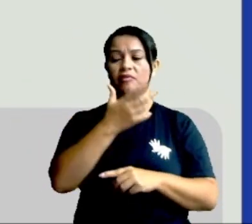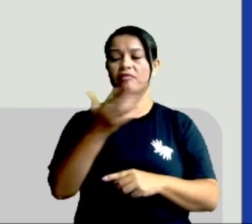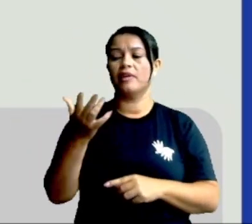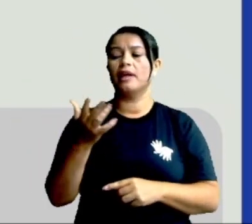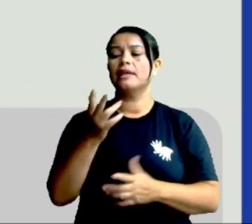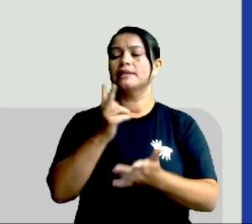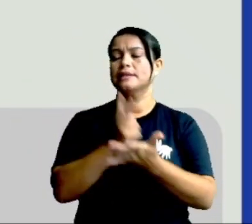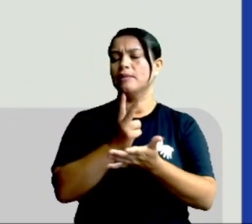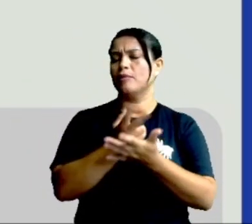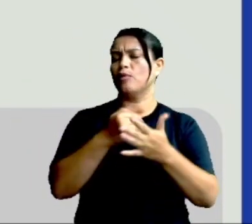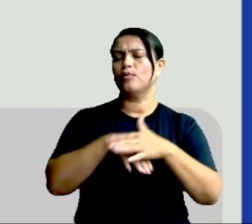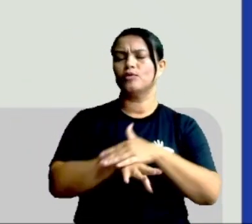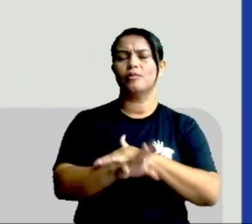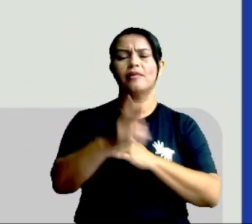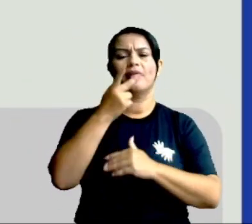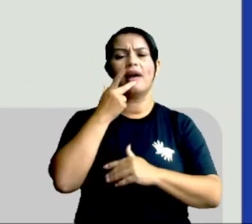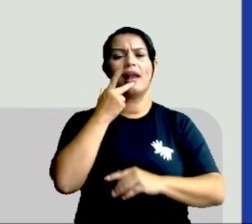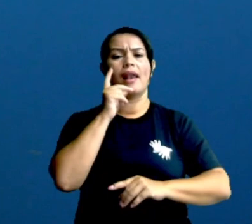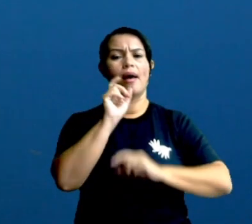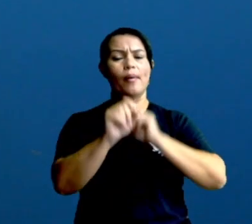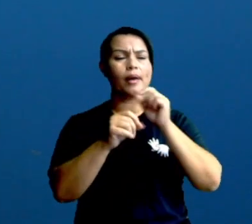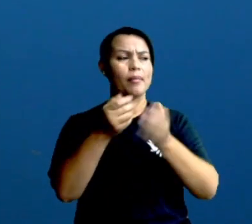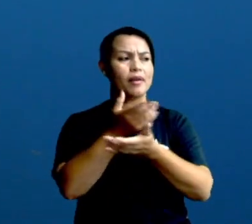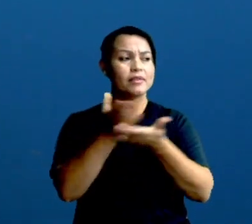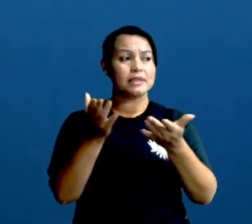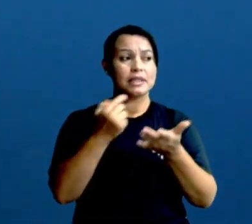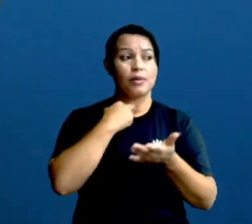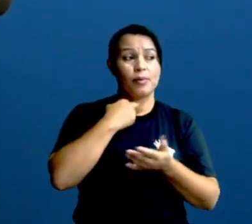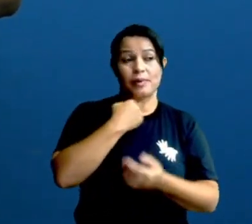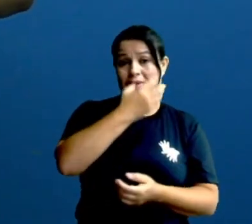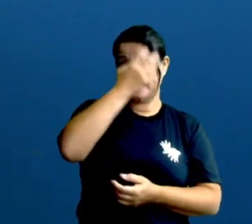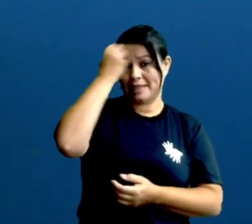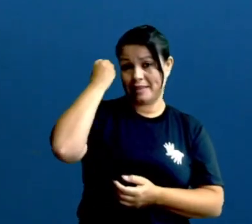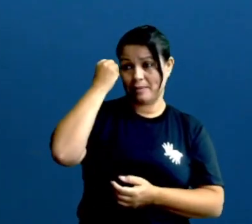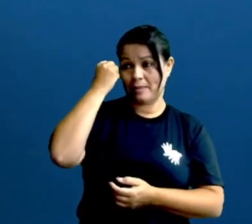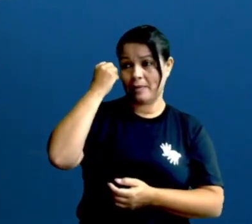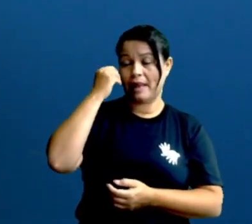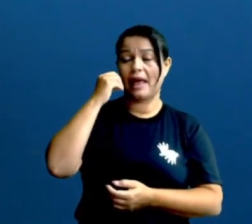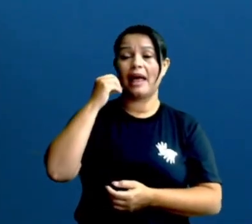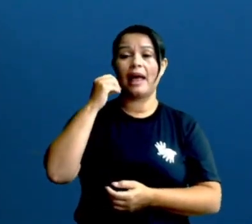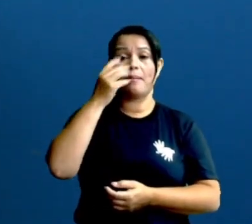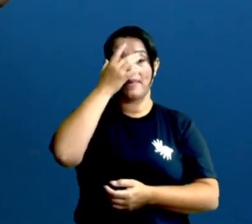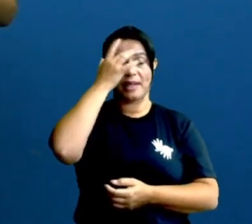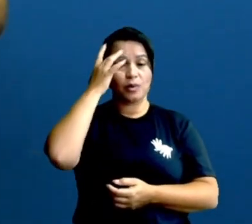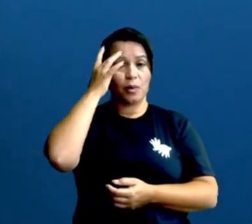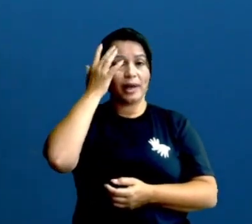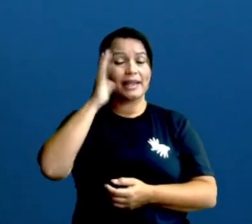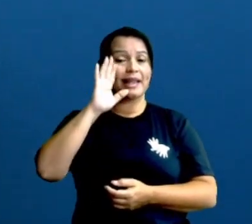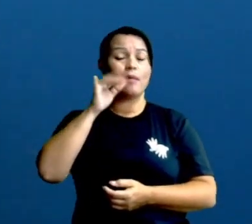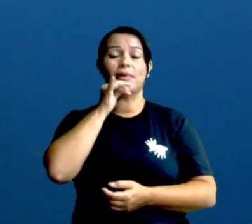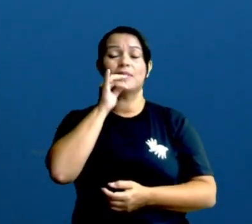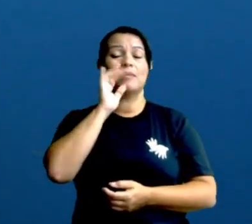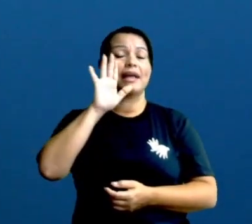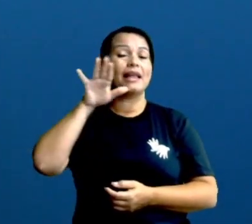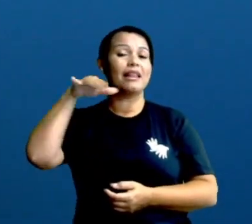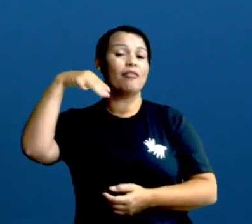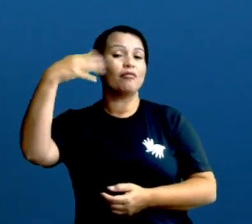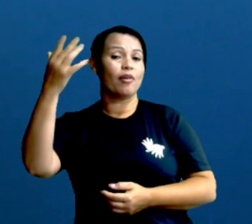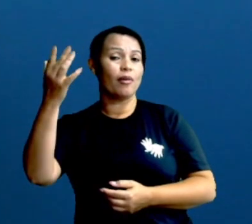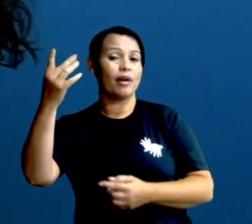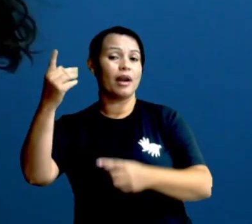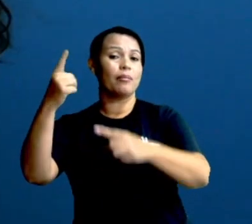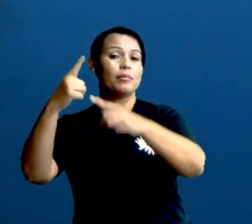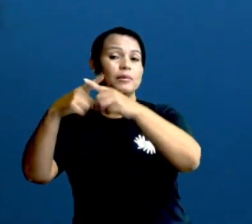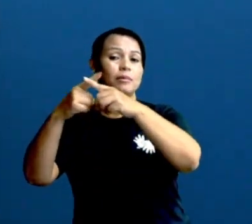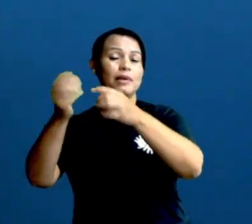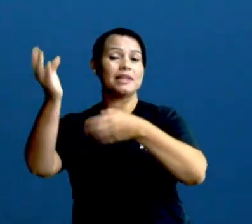eu sempre costumo dizer assim o seguinte, que vocês não esquecem mais, né? Quem está fora multiplica com quem está